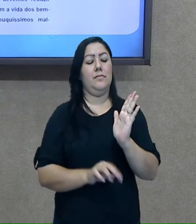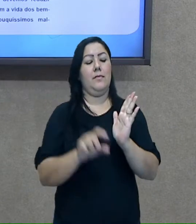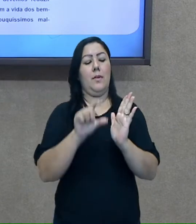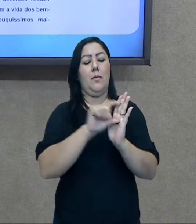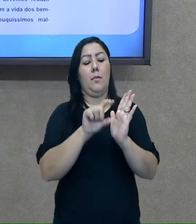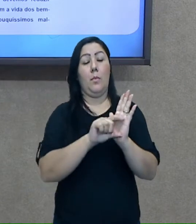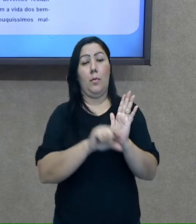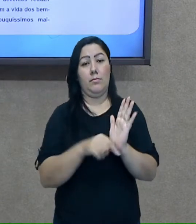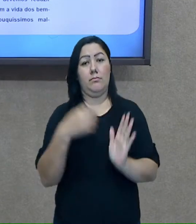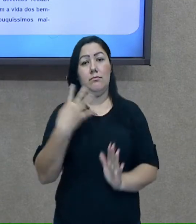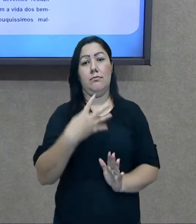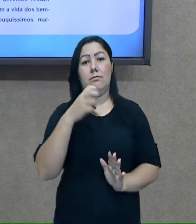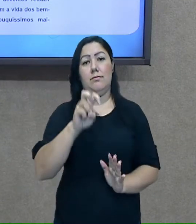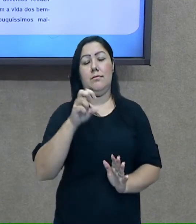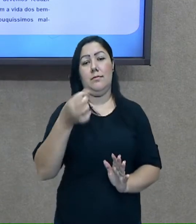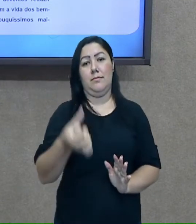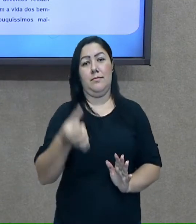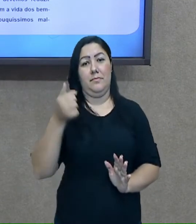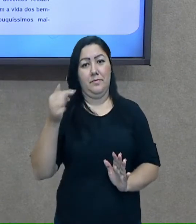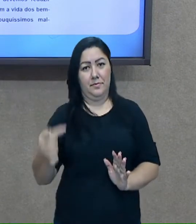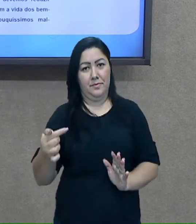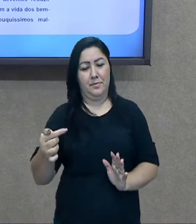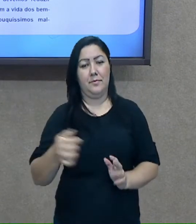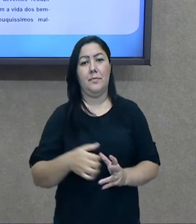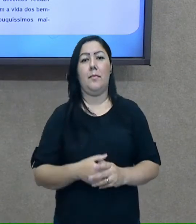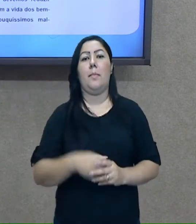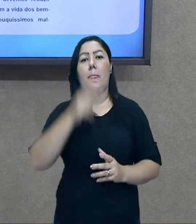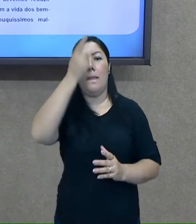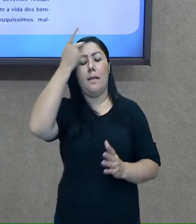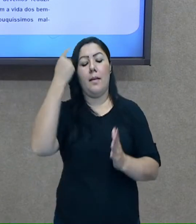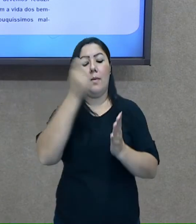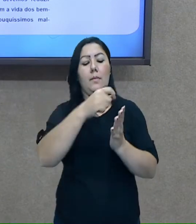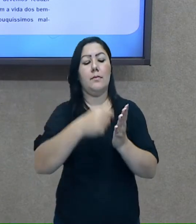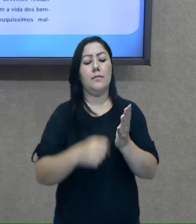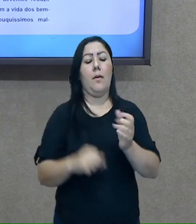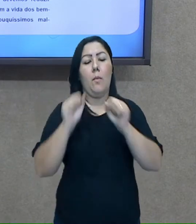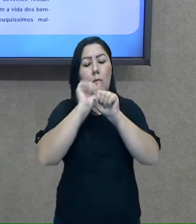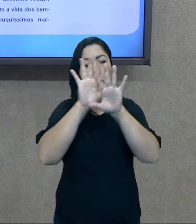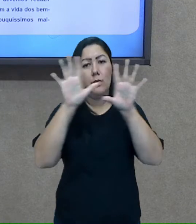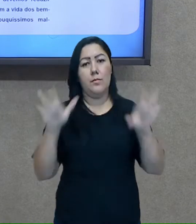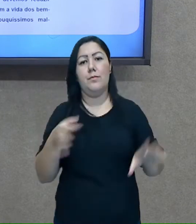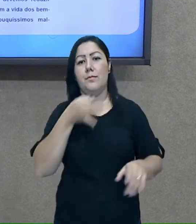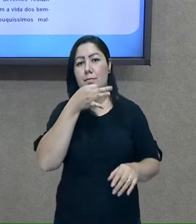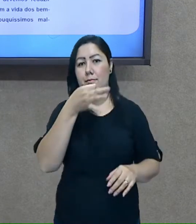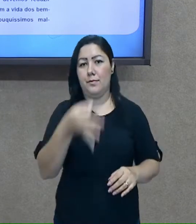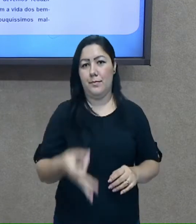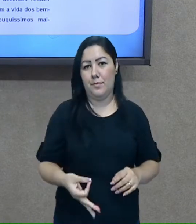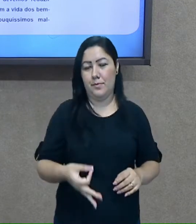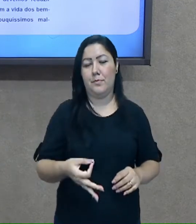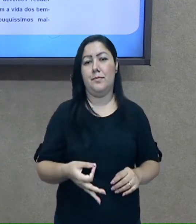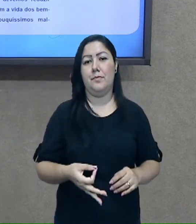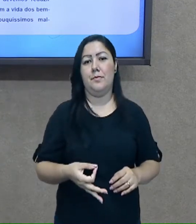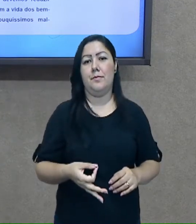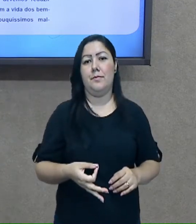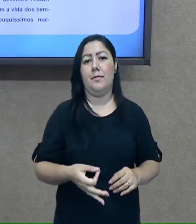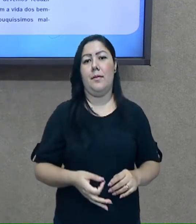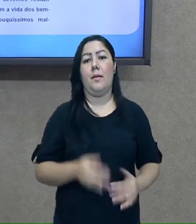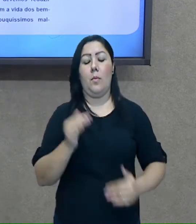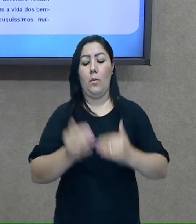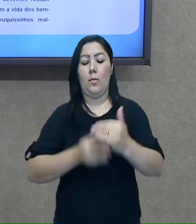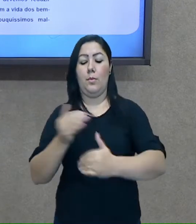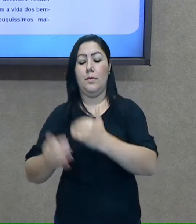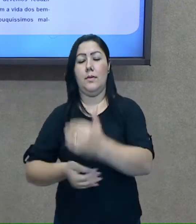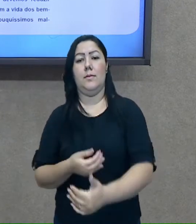quinto, sexto e sétimo parágrafo, o autor esclarece a sua opinião. Deste modo, o